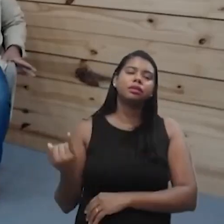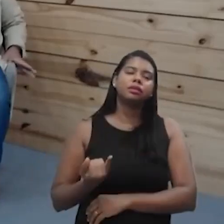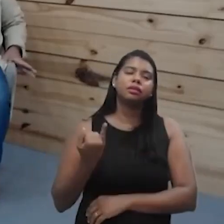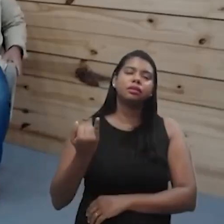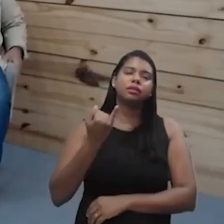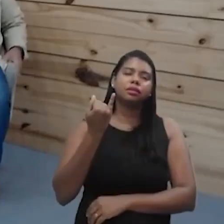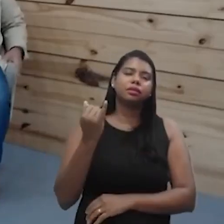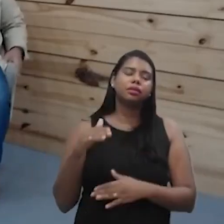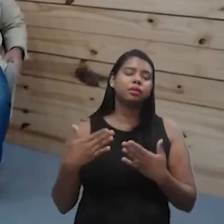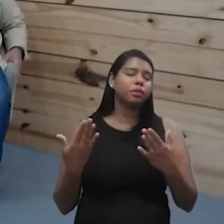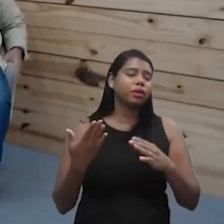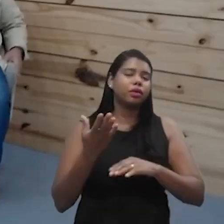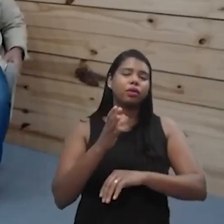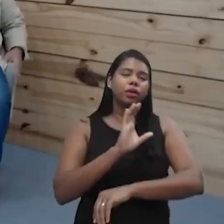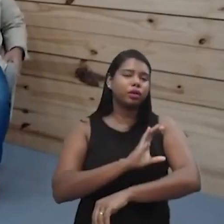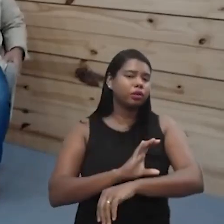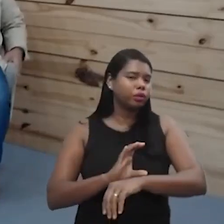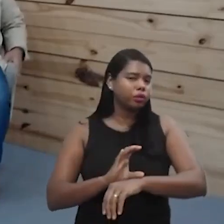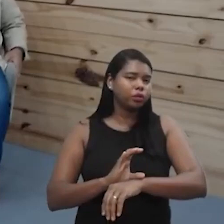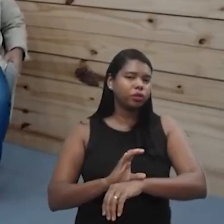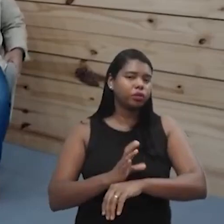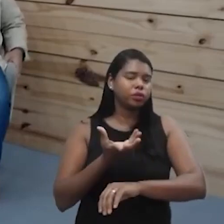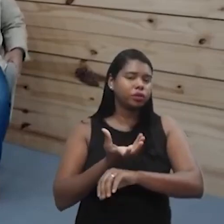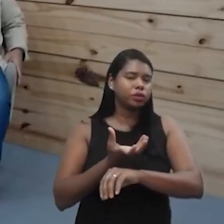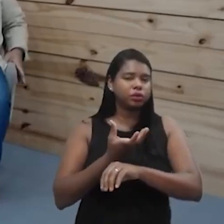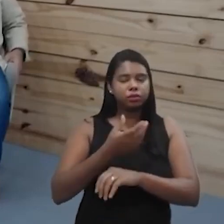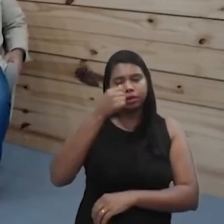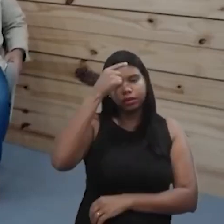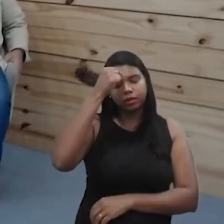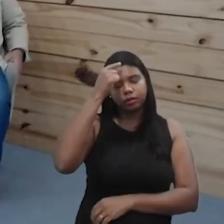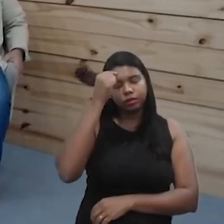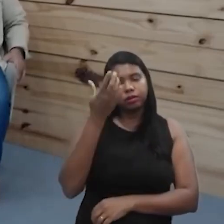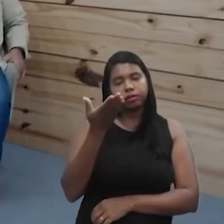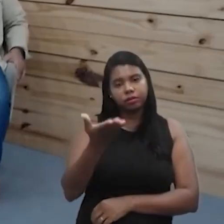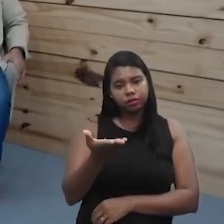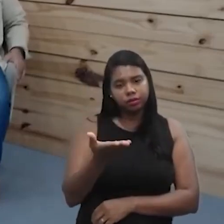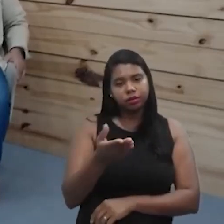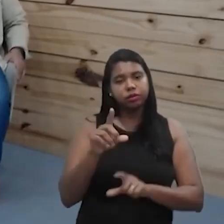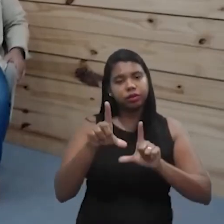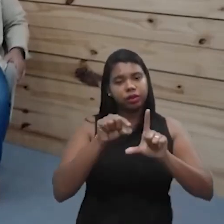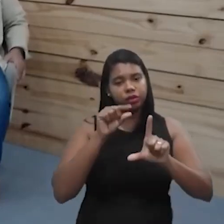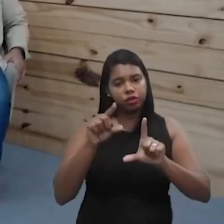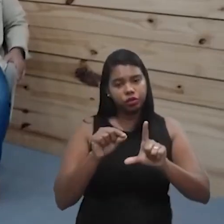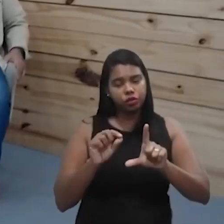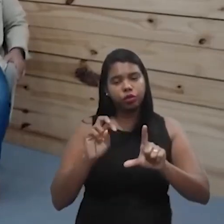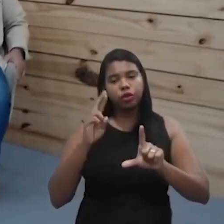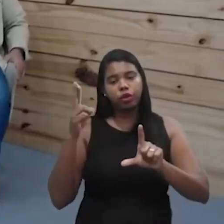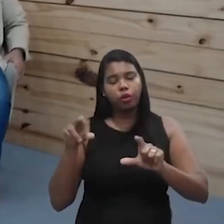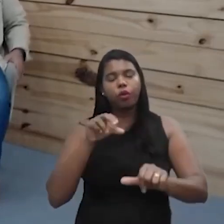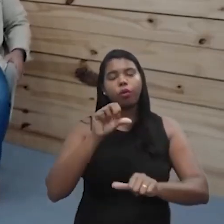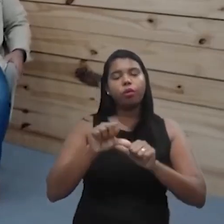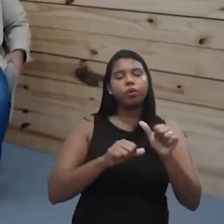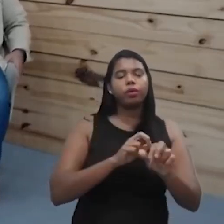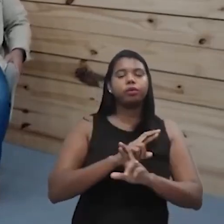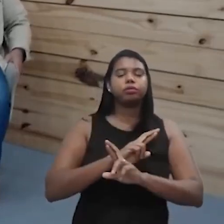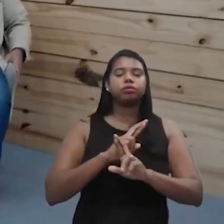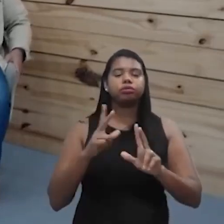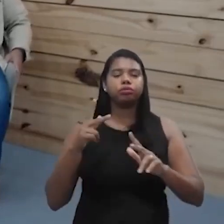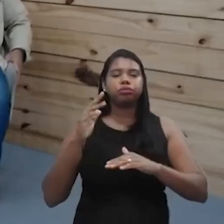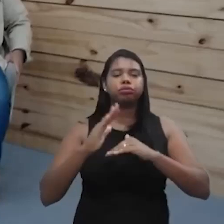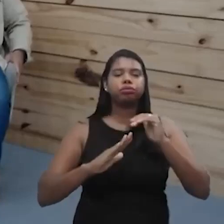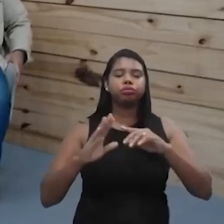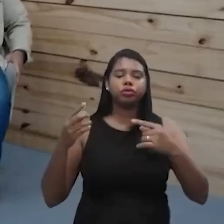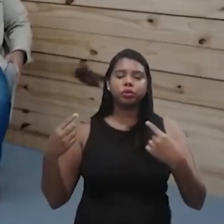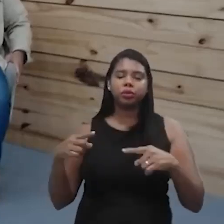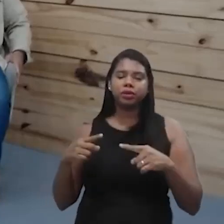fundamental para qualquer área, né, em que você possa vir a exercer. Ela é ainda e será sempre o grande diferencial